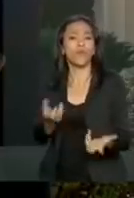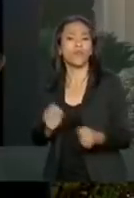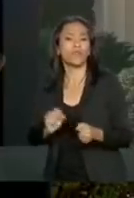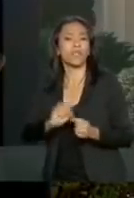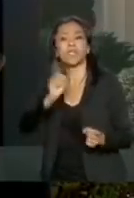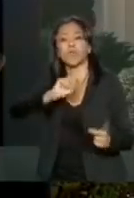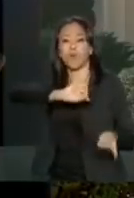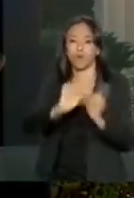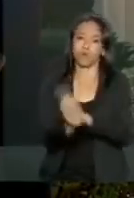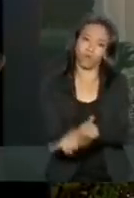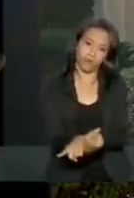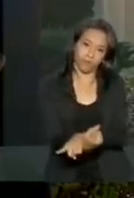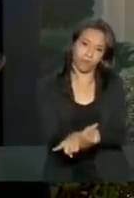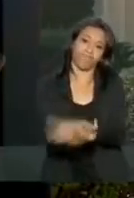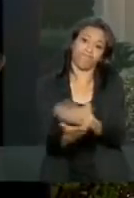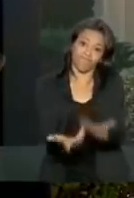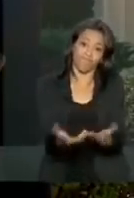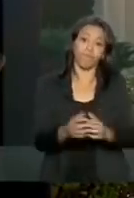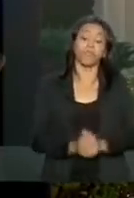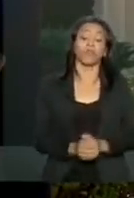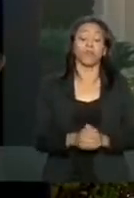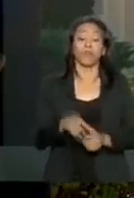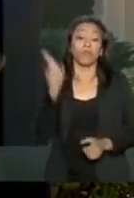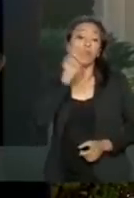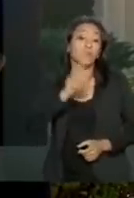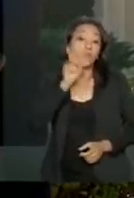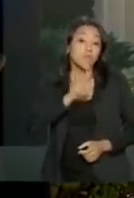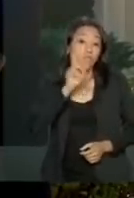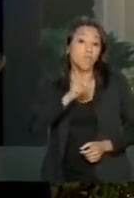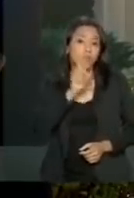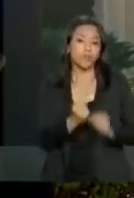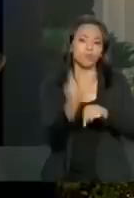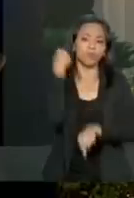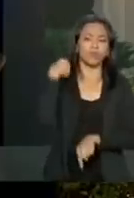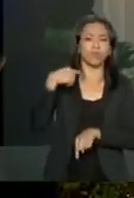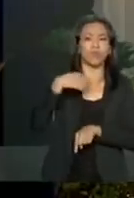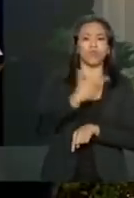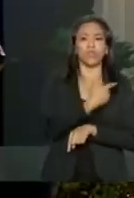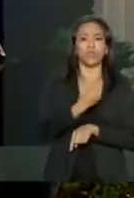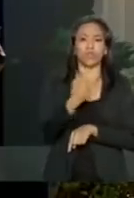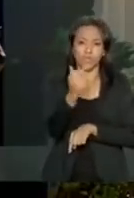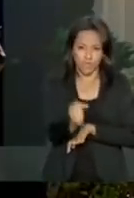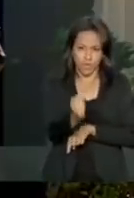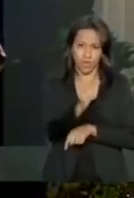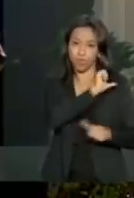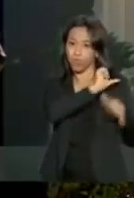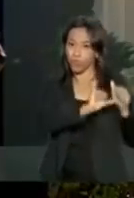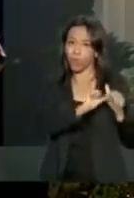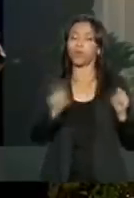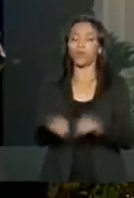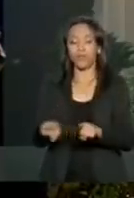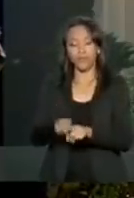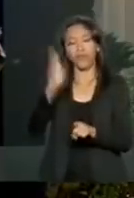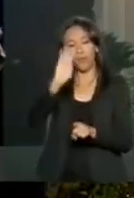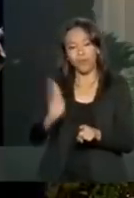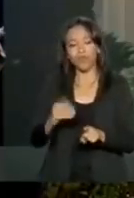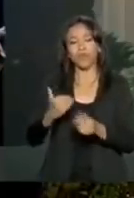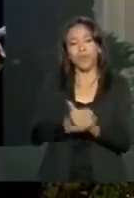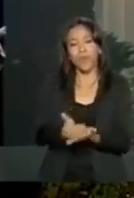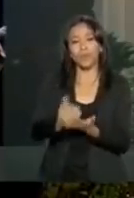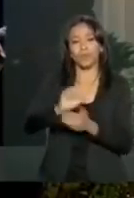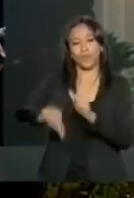o contrário. Os Estados Unidos mudaram em 2017 e o Brasil também começou a mudar em